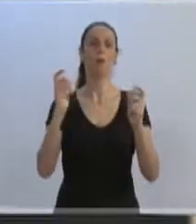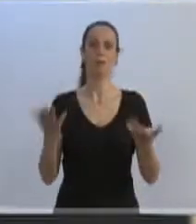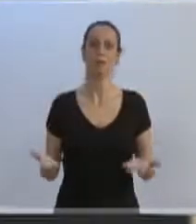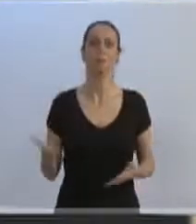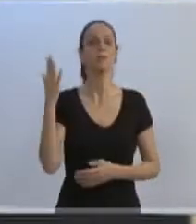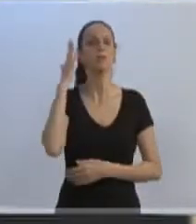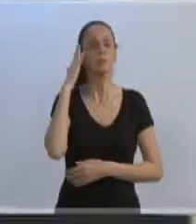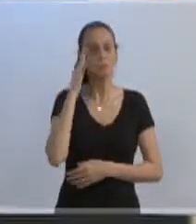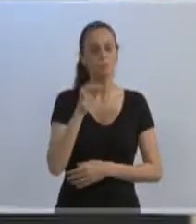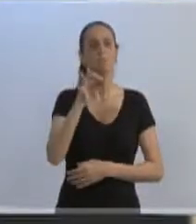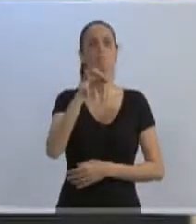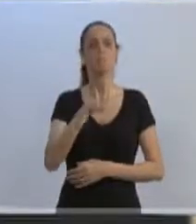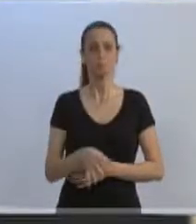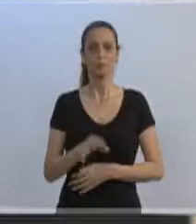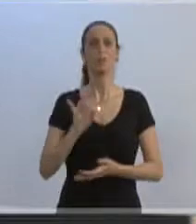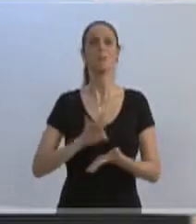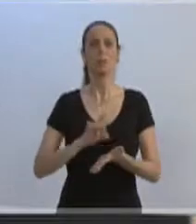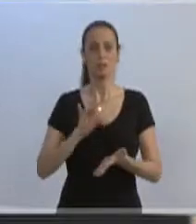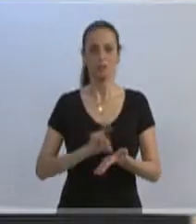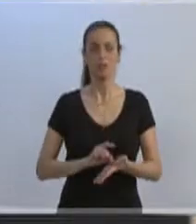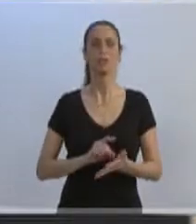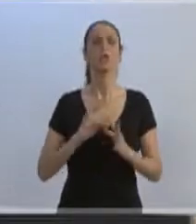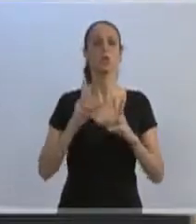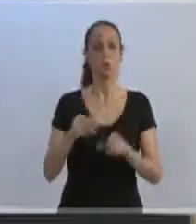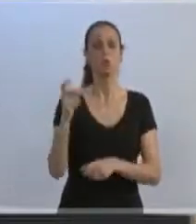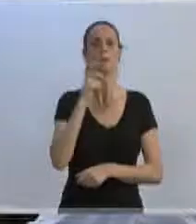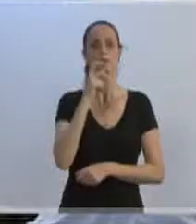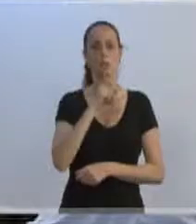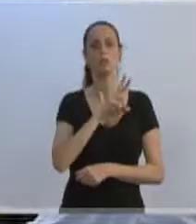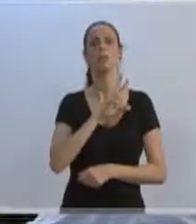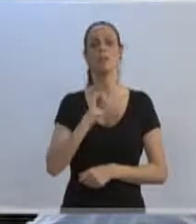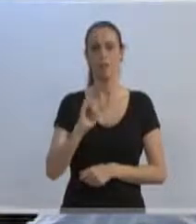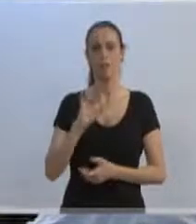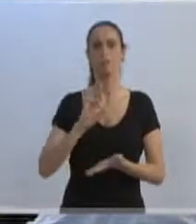que essa máscara em breve vai cair